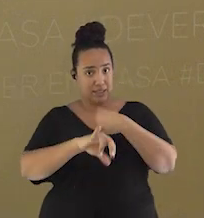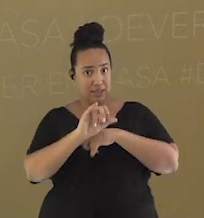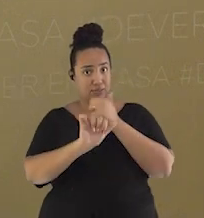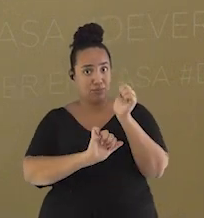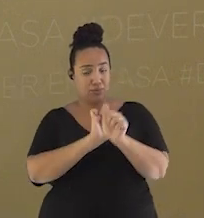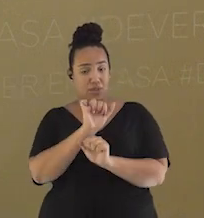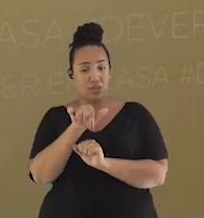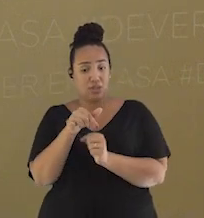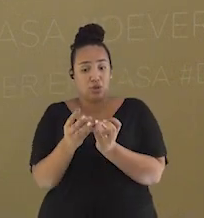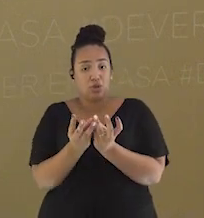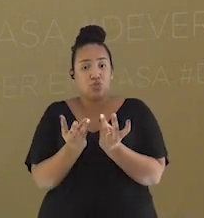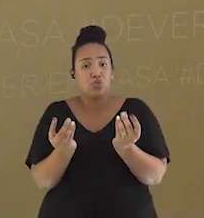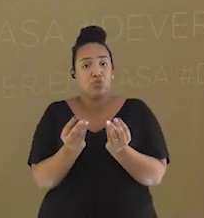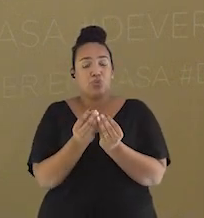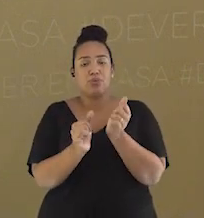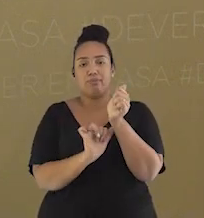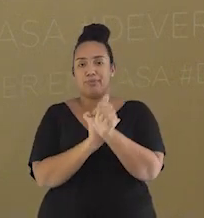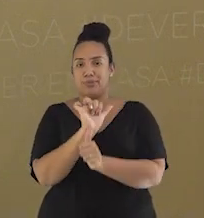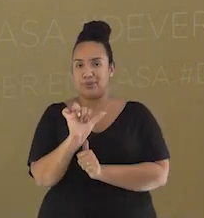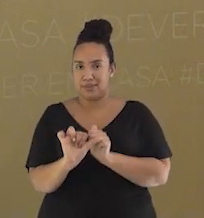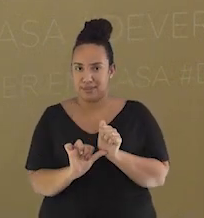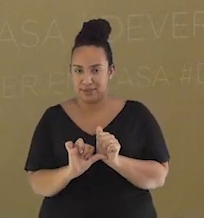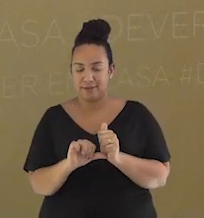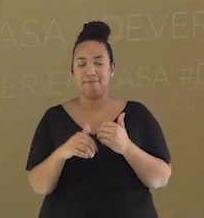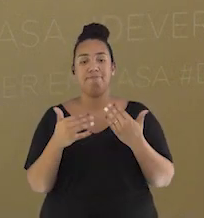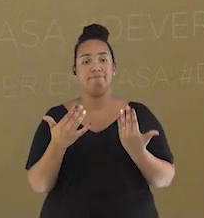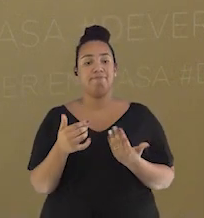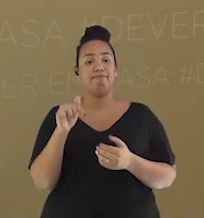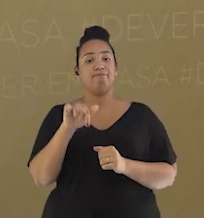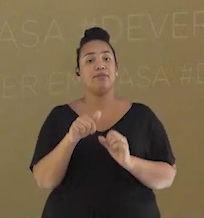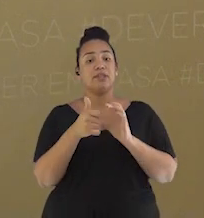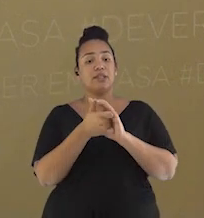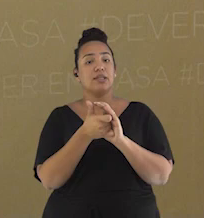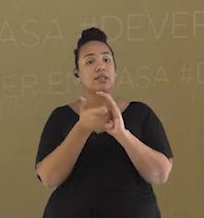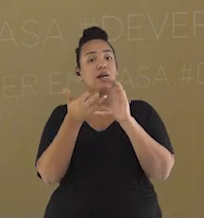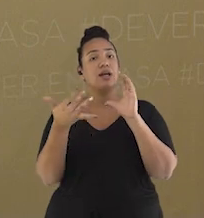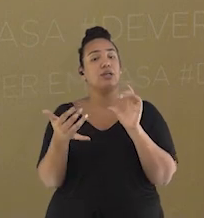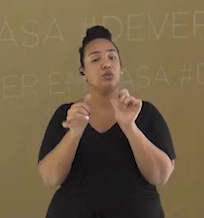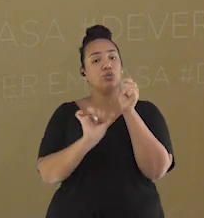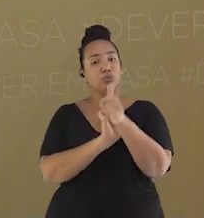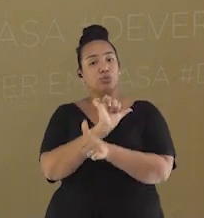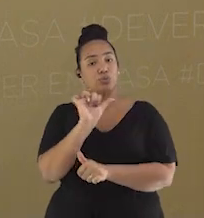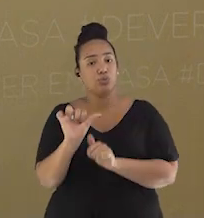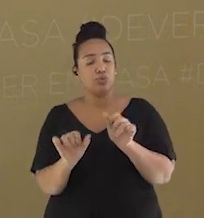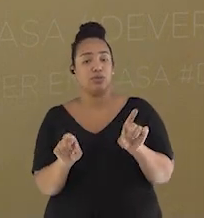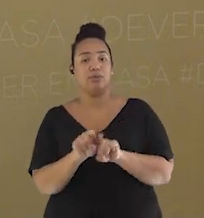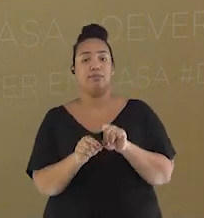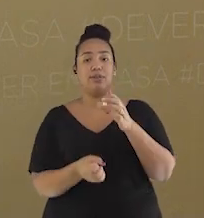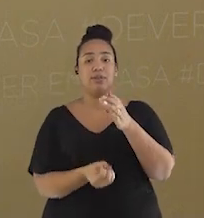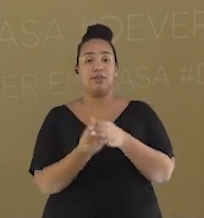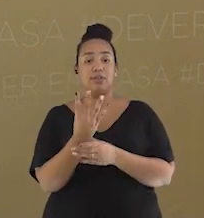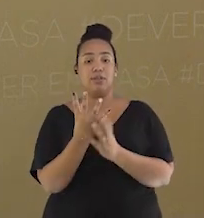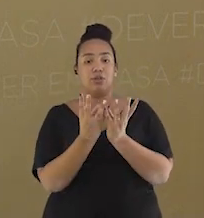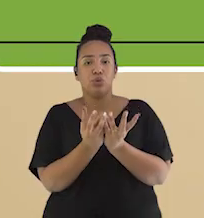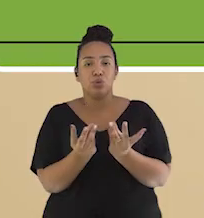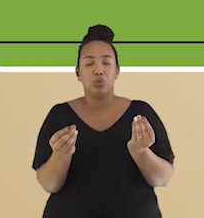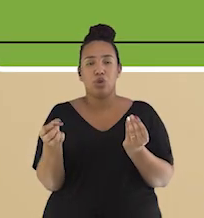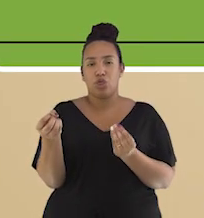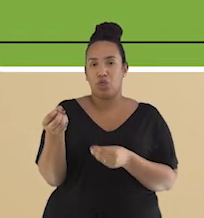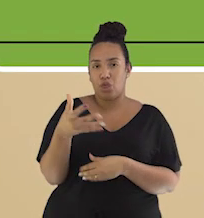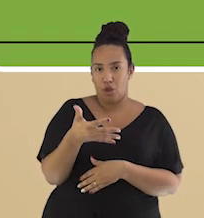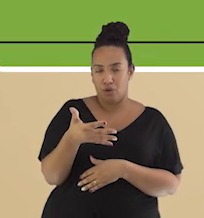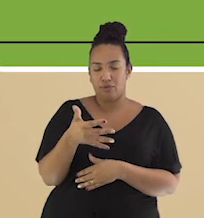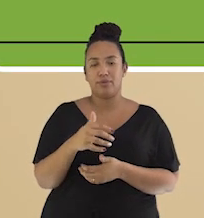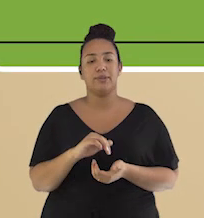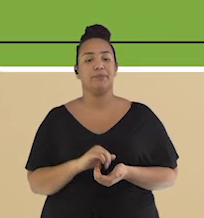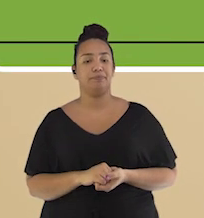das substâncias. E isso altera as suas características e gera novas substâncias. Um